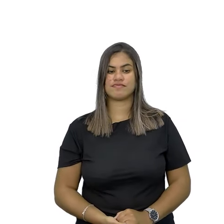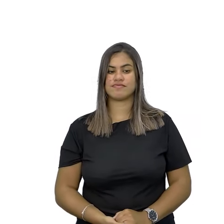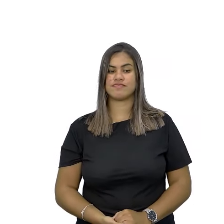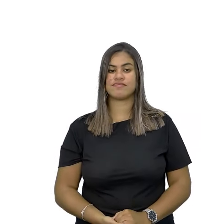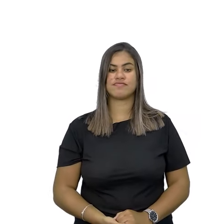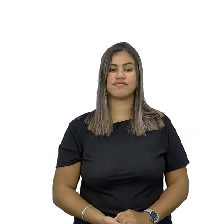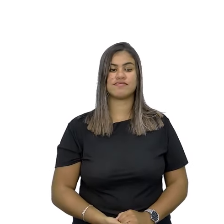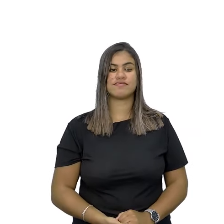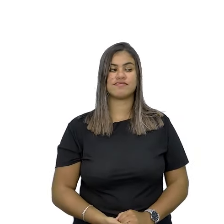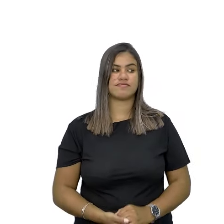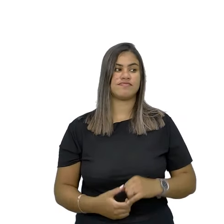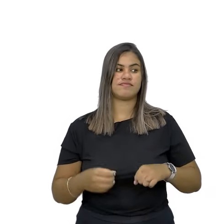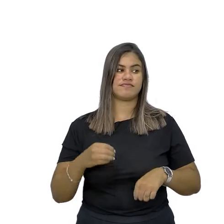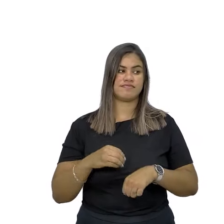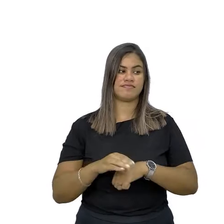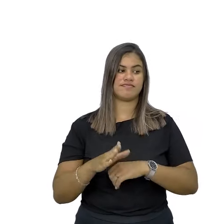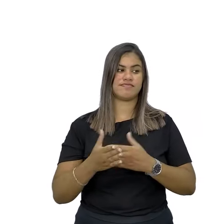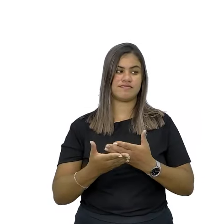sugestão de roteiro.